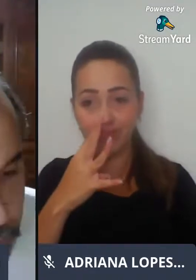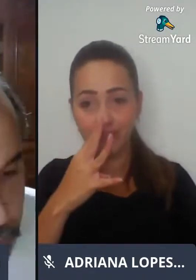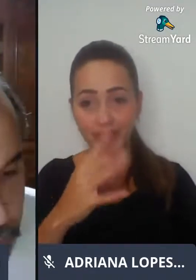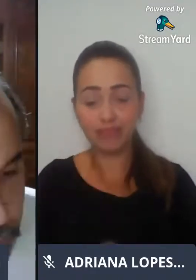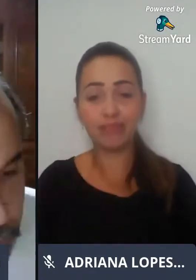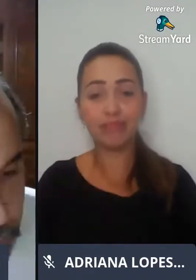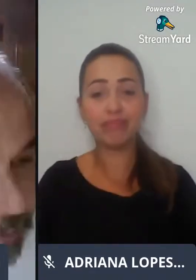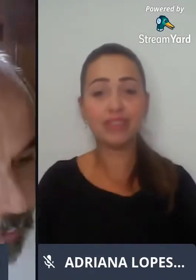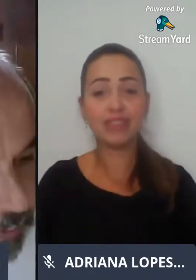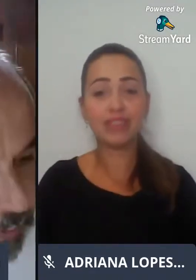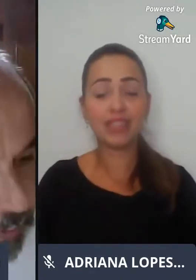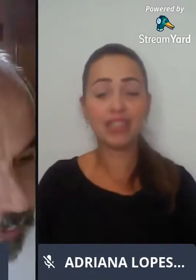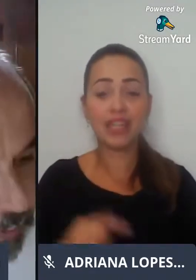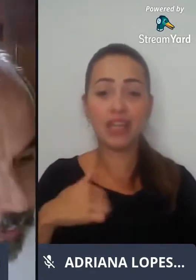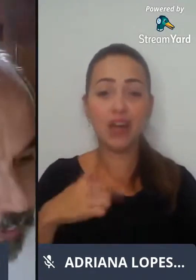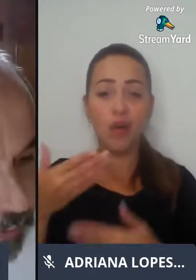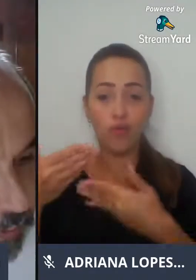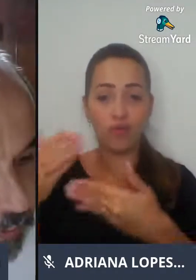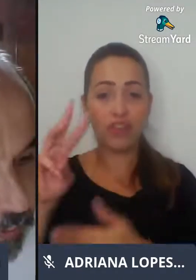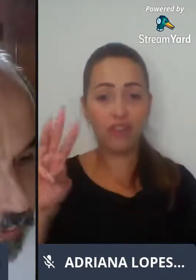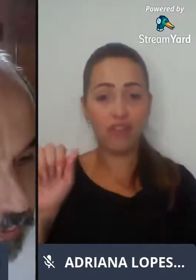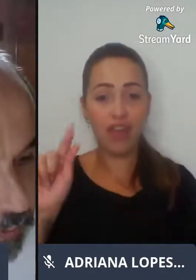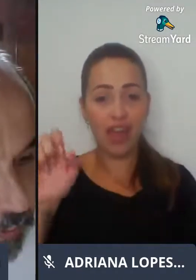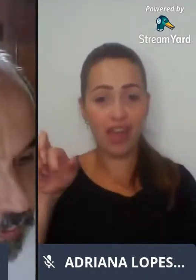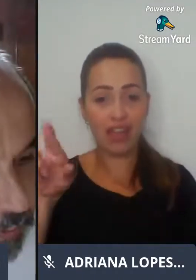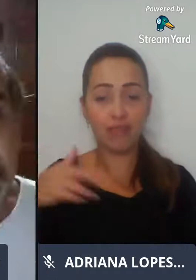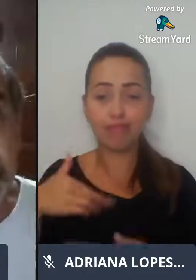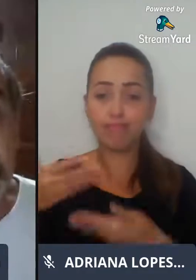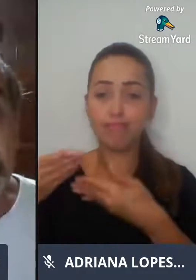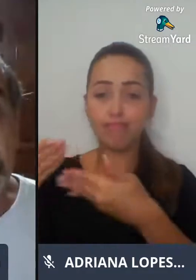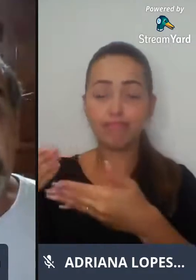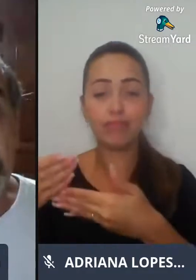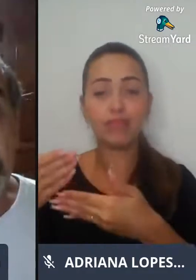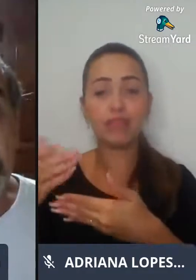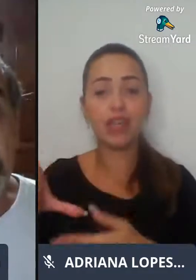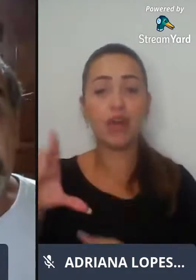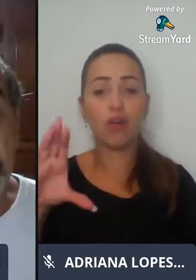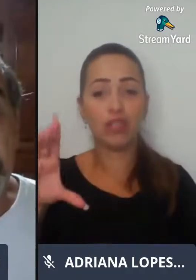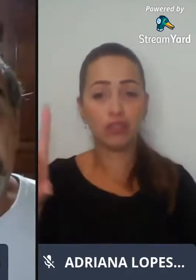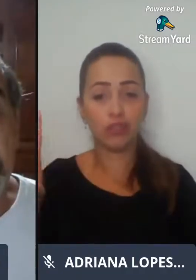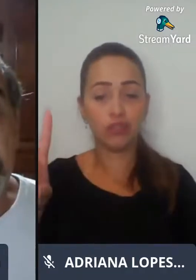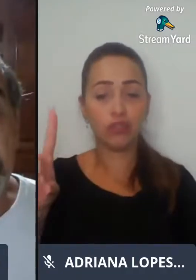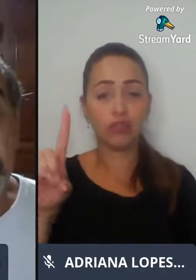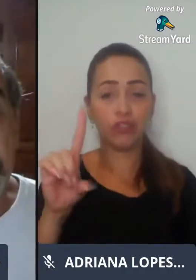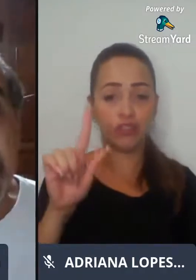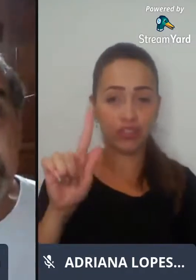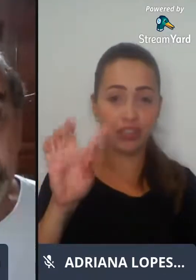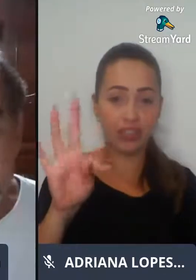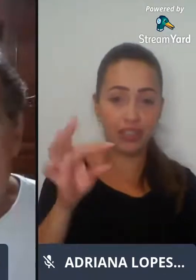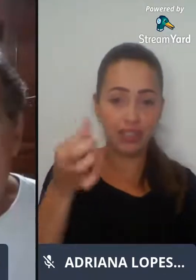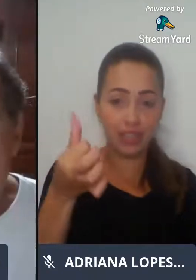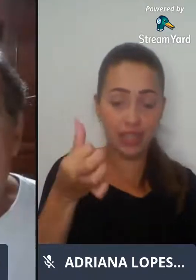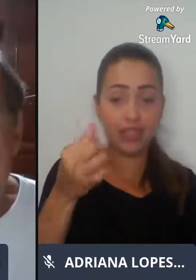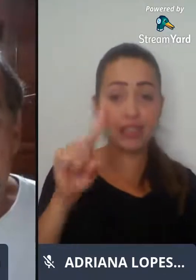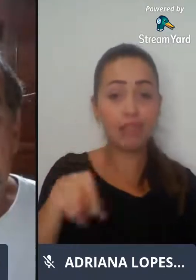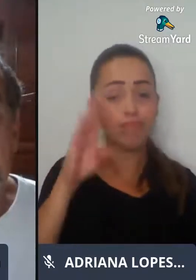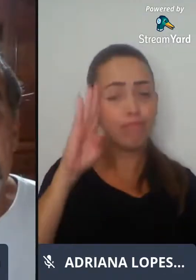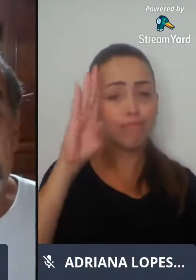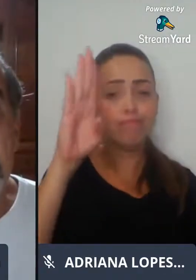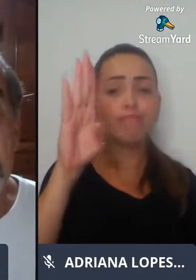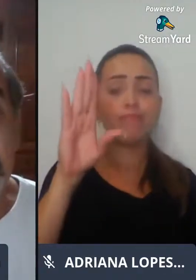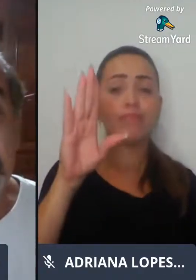O convite feito pelo Wagner, o coordenador do GT6, que é um dos GTs originais, não